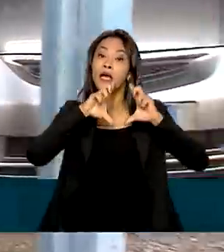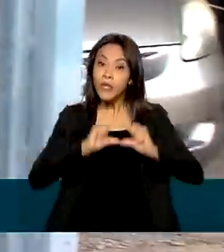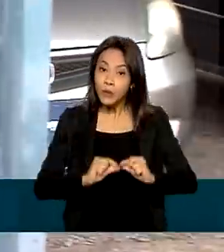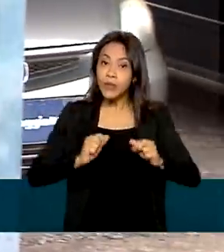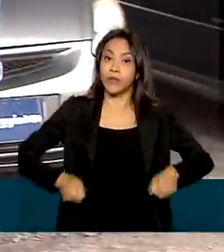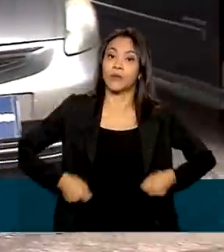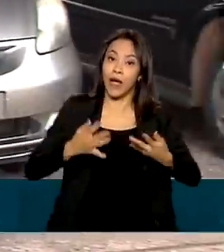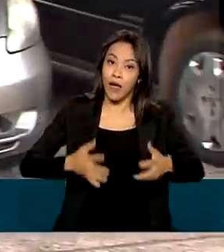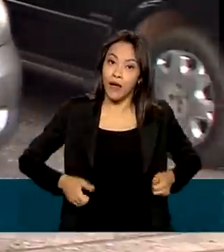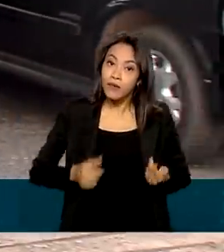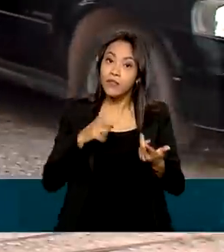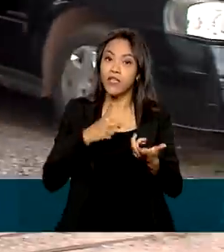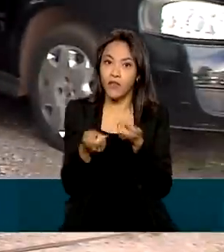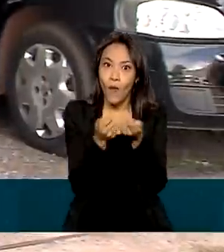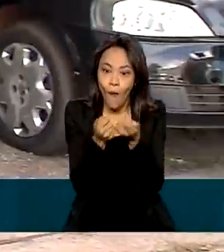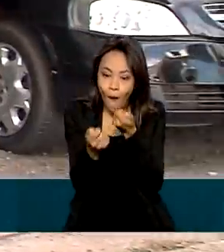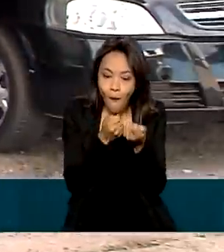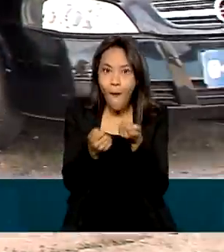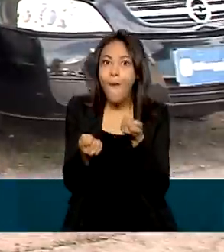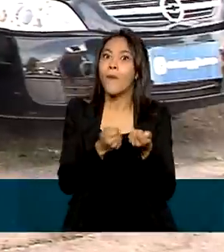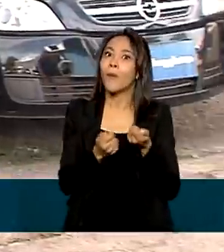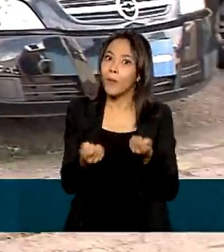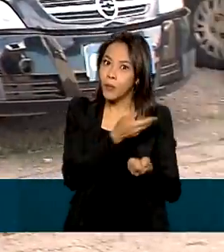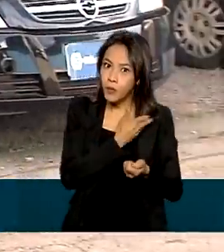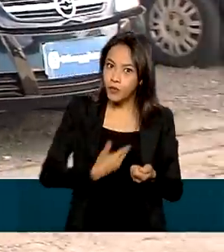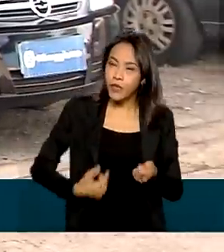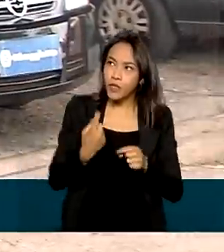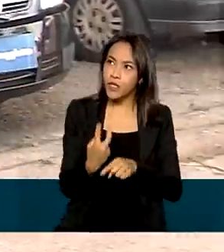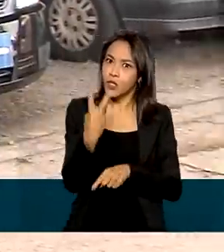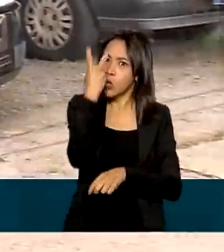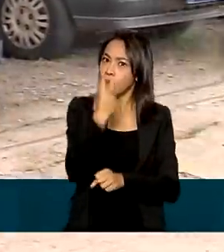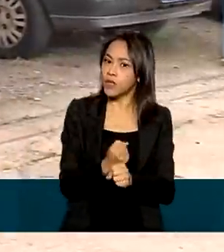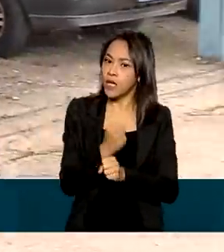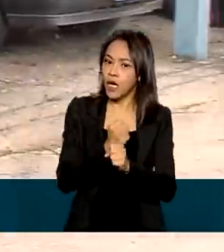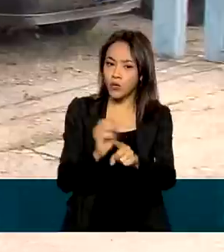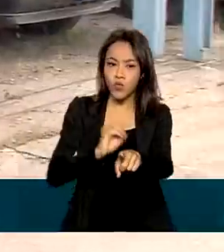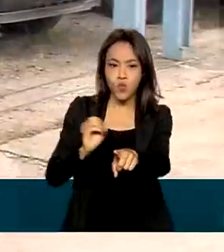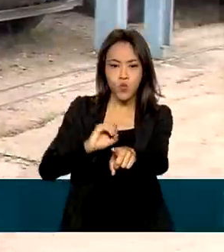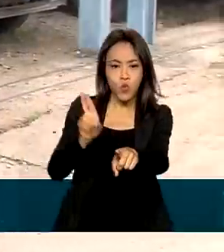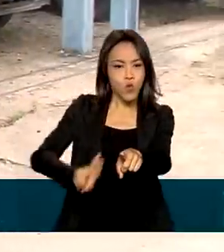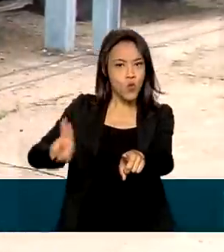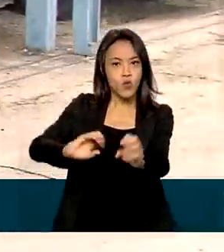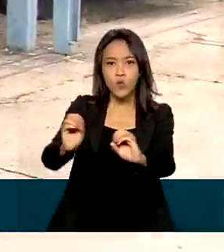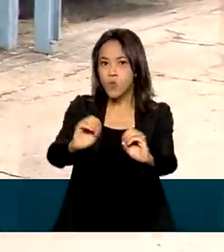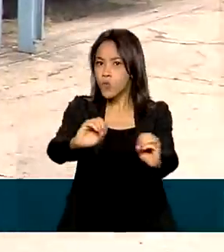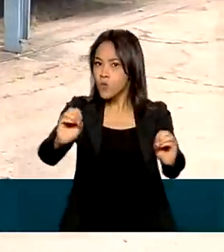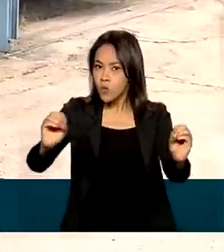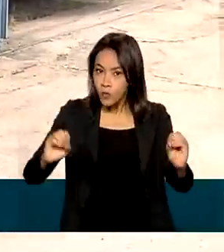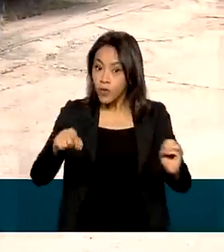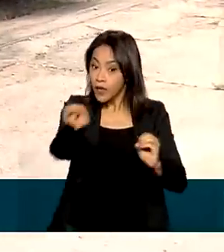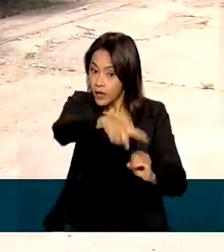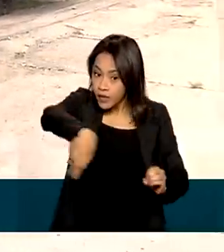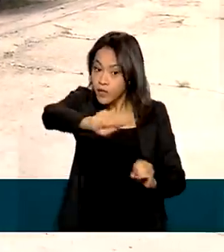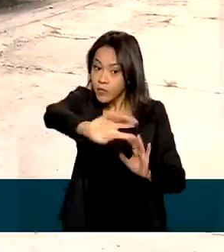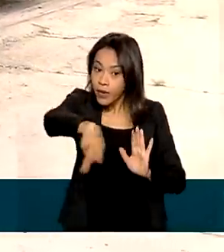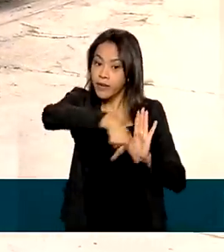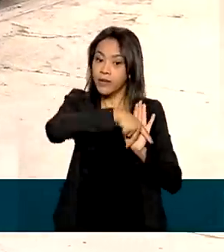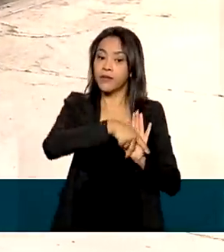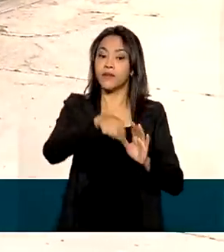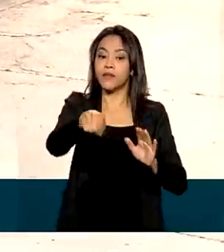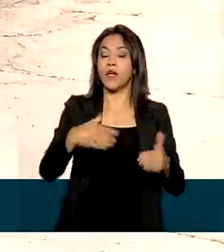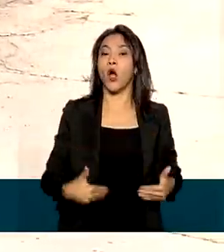custos geram uma economia aos cofres públicos Há dois anos sem uso esses veículos que pertenceram ao Ministério da Educação